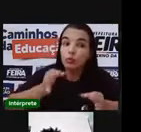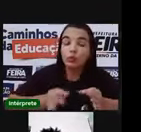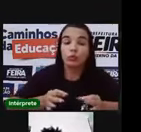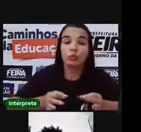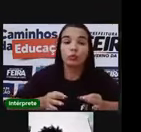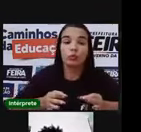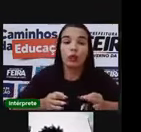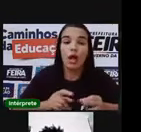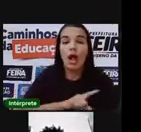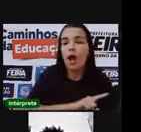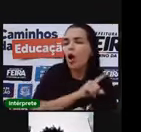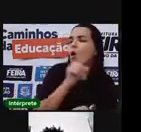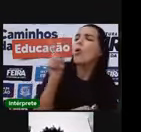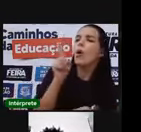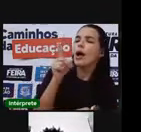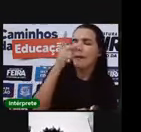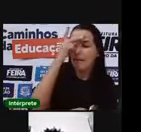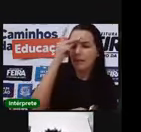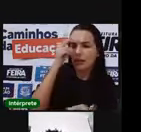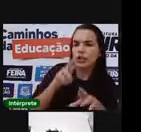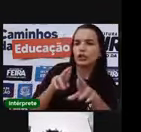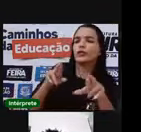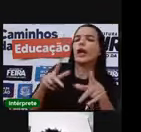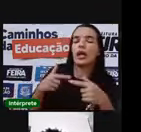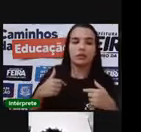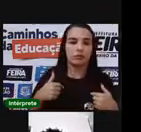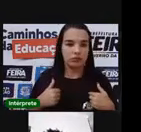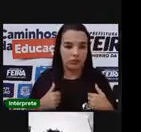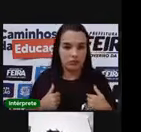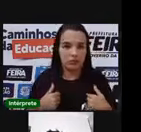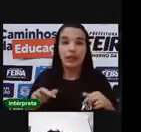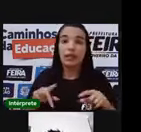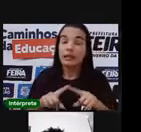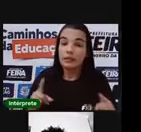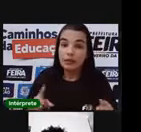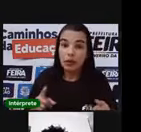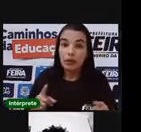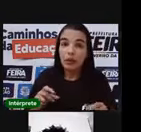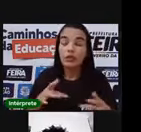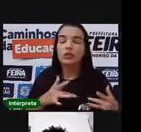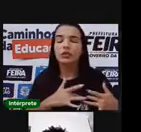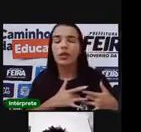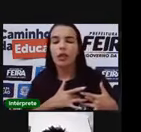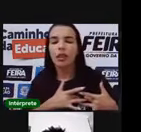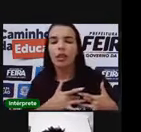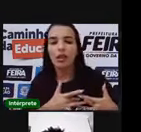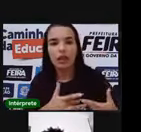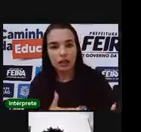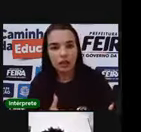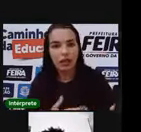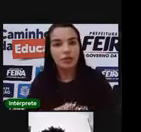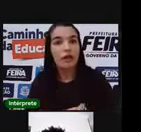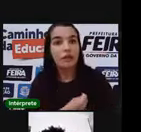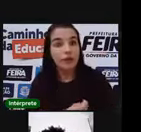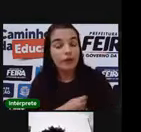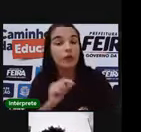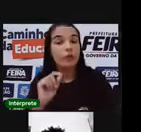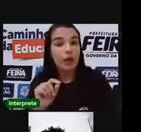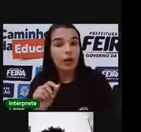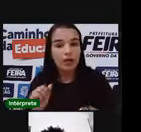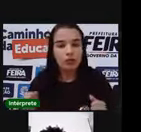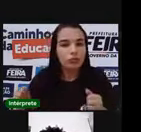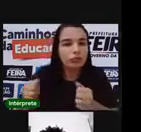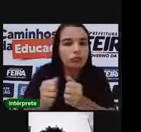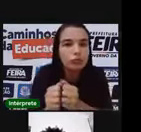é diferente de mim, né? Então, a solidariedade é quando a gente vive, não é, numa dinâmica de união,